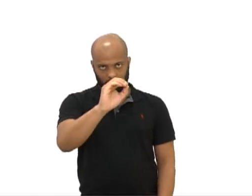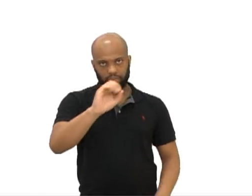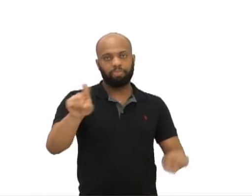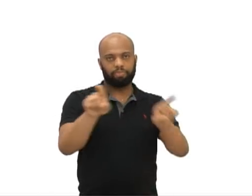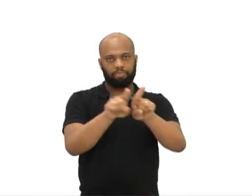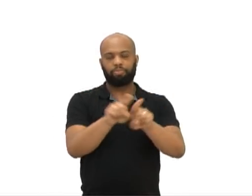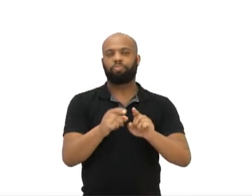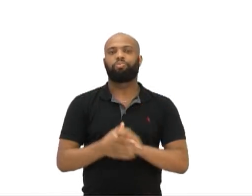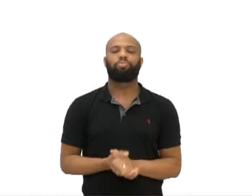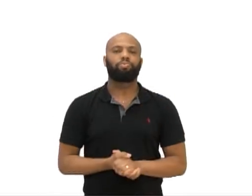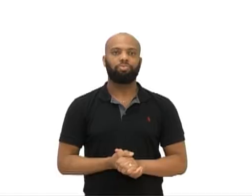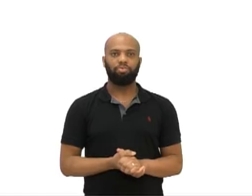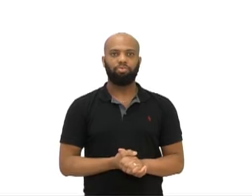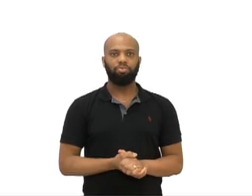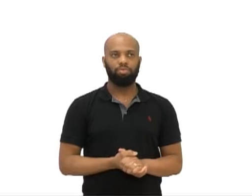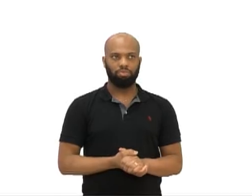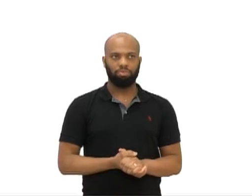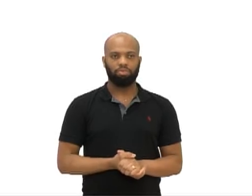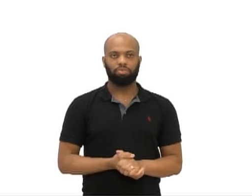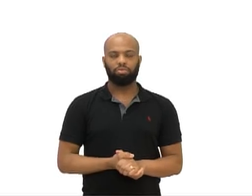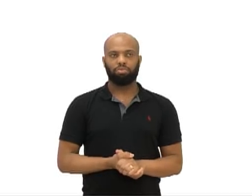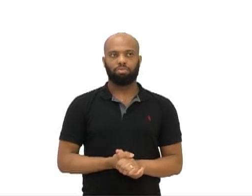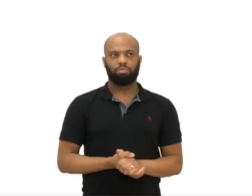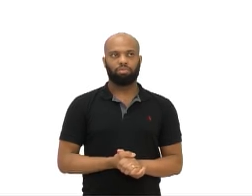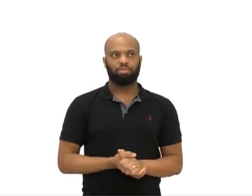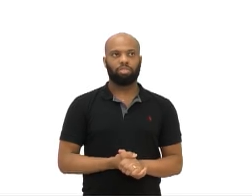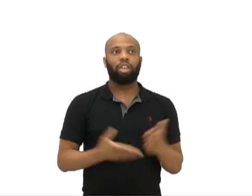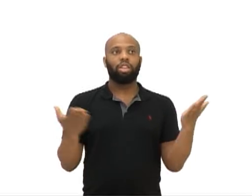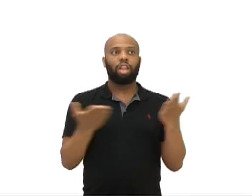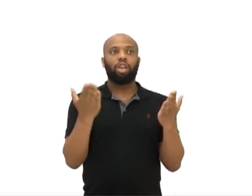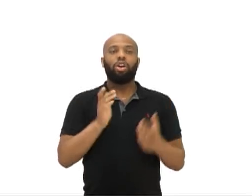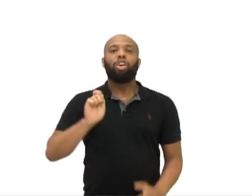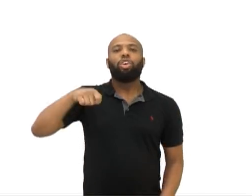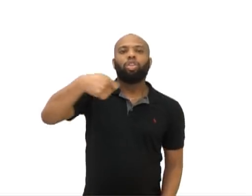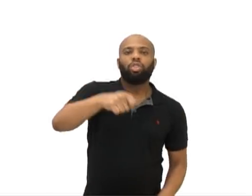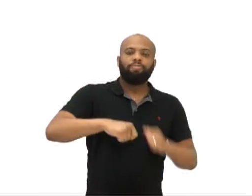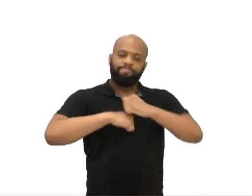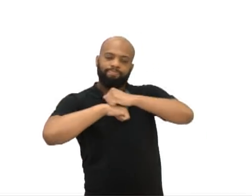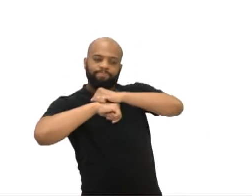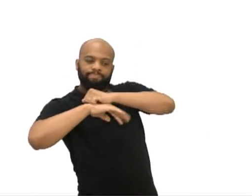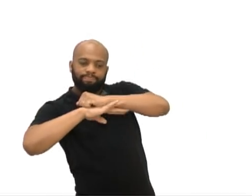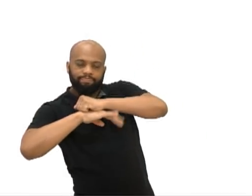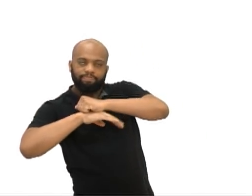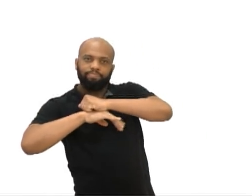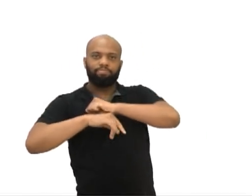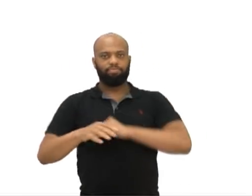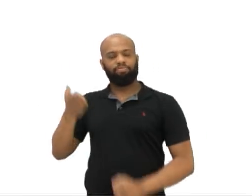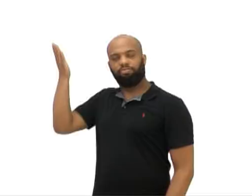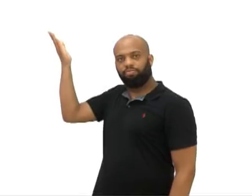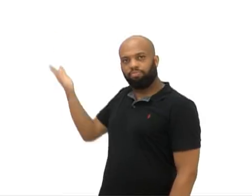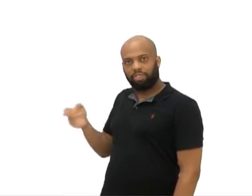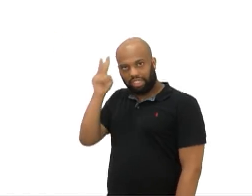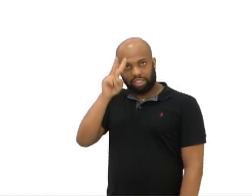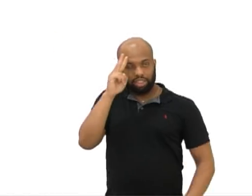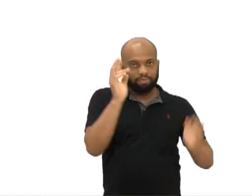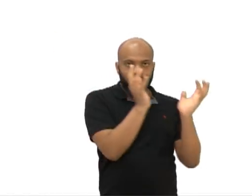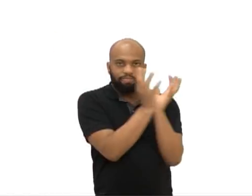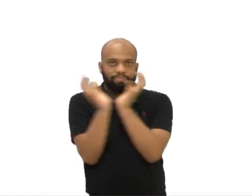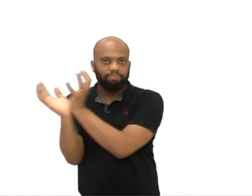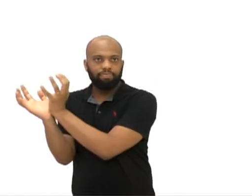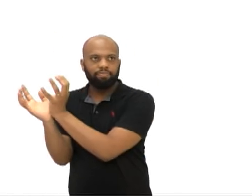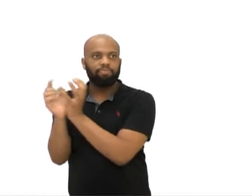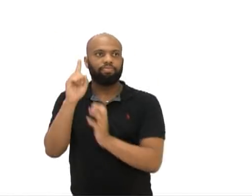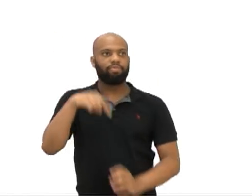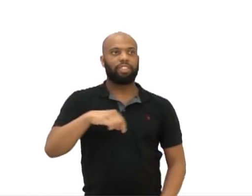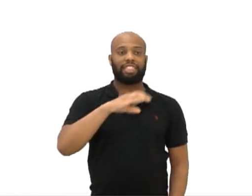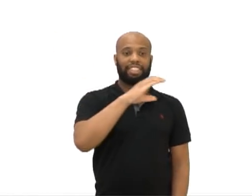contêm oxigênio, tá certo? Referente aos ácidos carboxílicos, galera, então lembra qual é o grupo funcional, né?